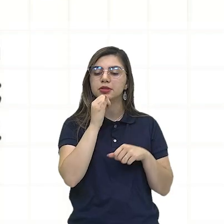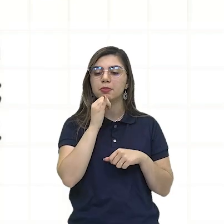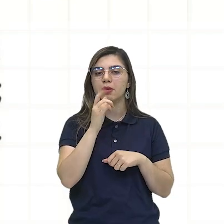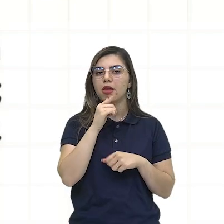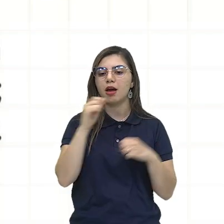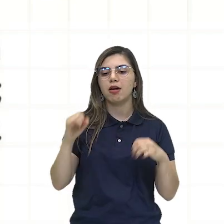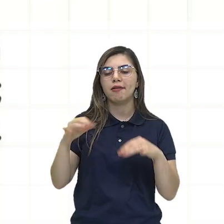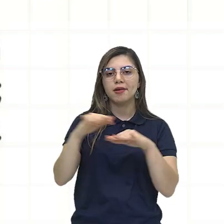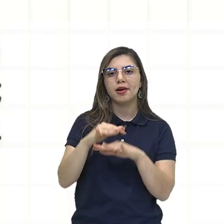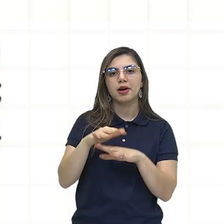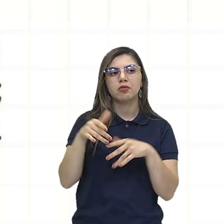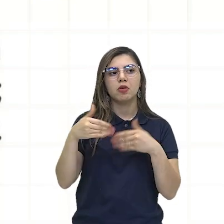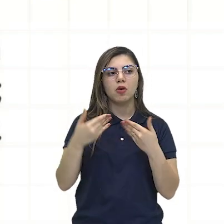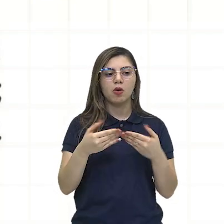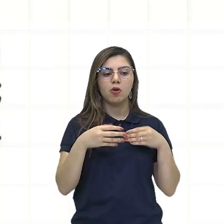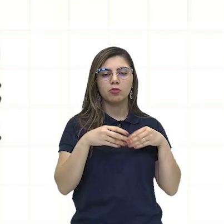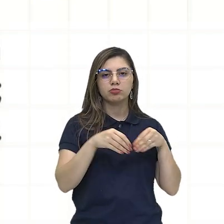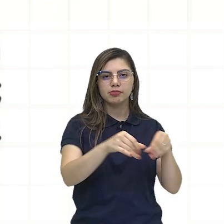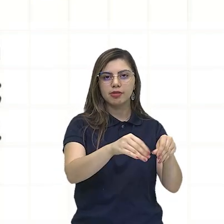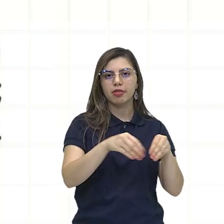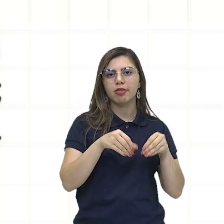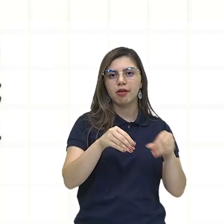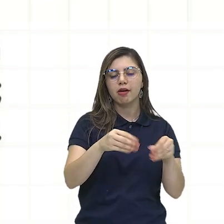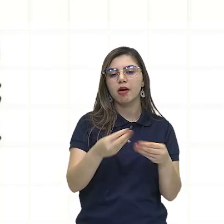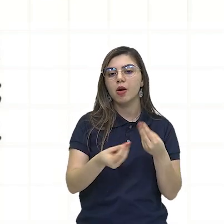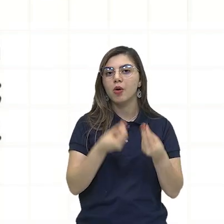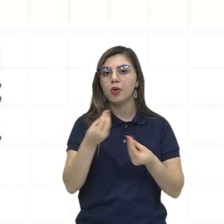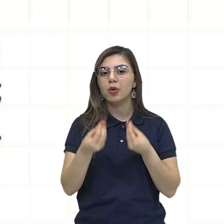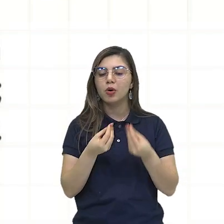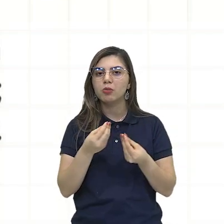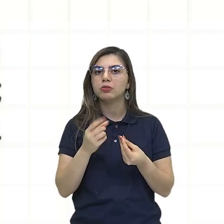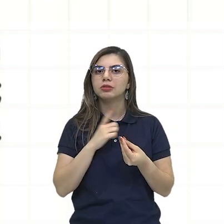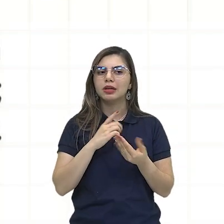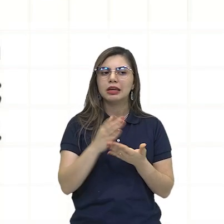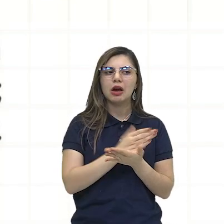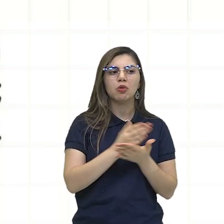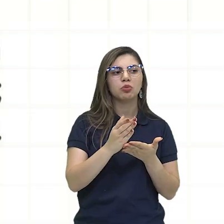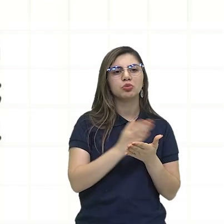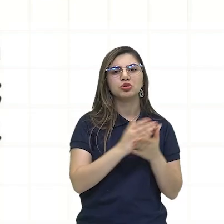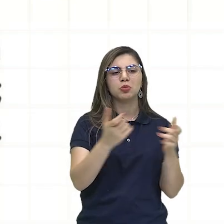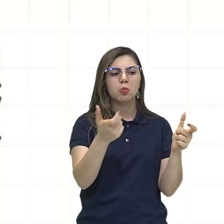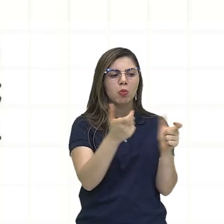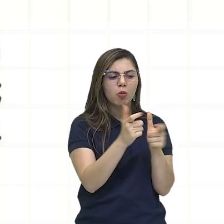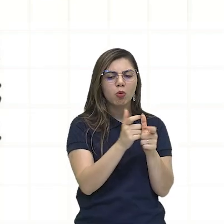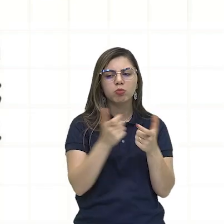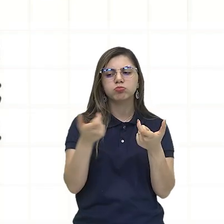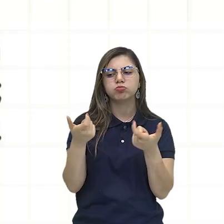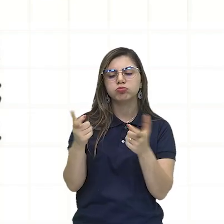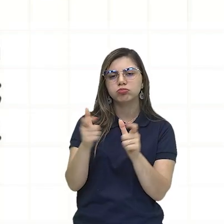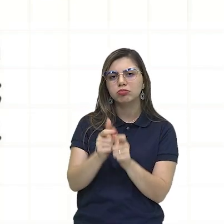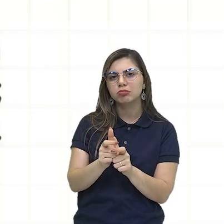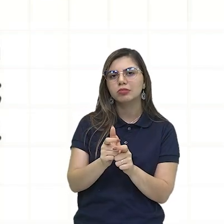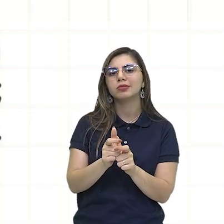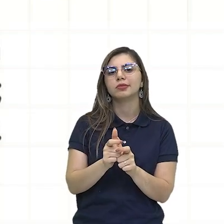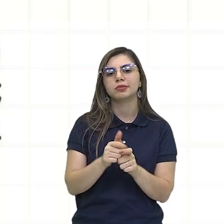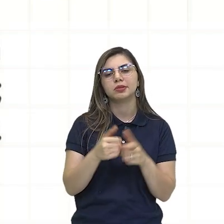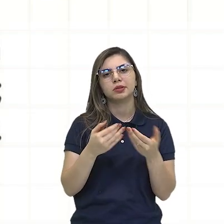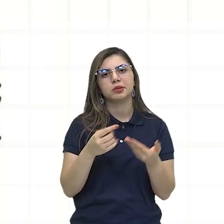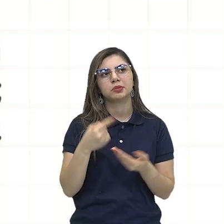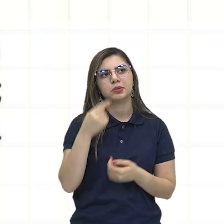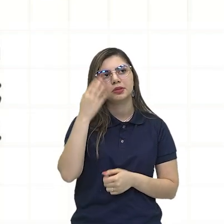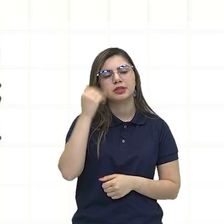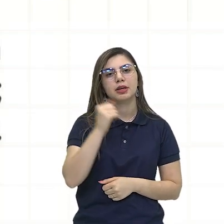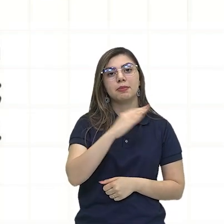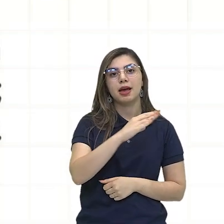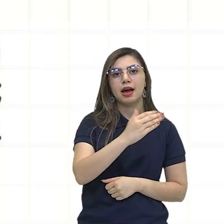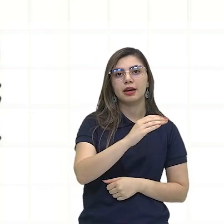aquáticos, terrestres, eles estão em extinção. Então, a caça, como ela tem uma ideia